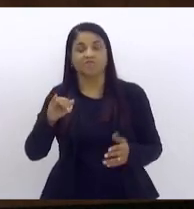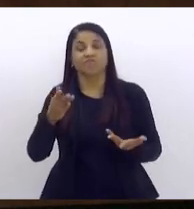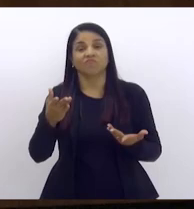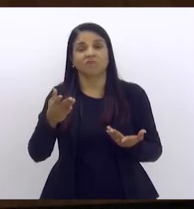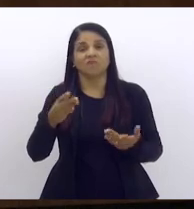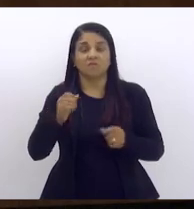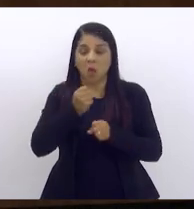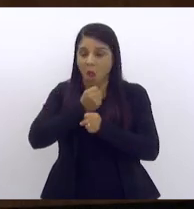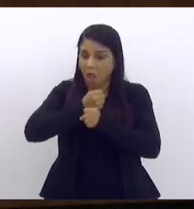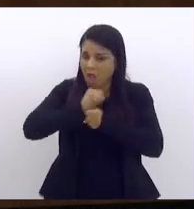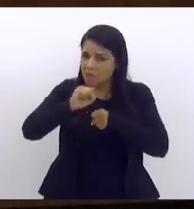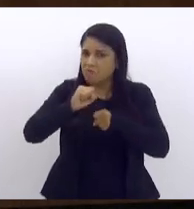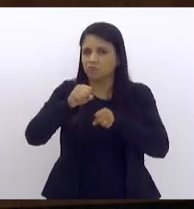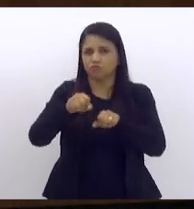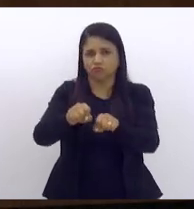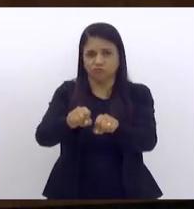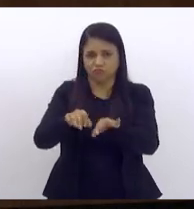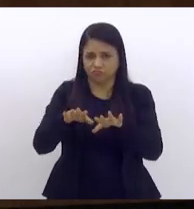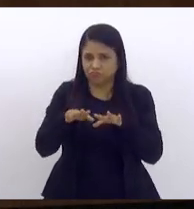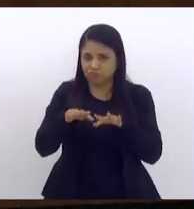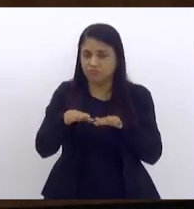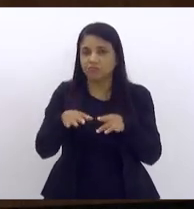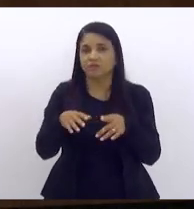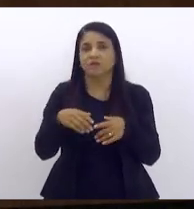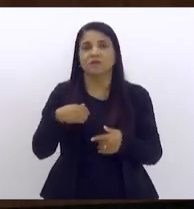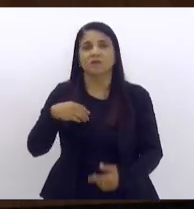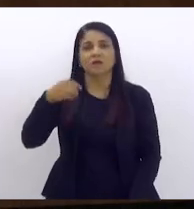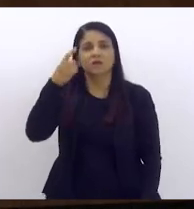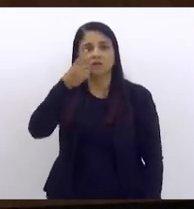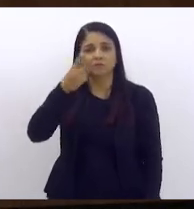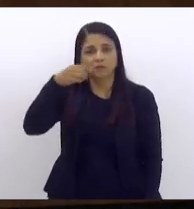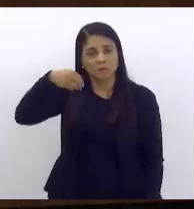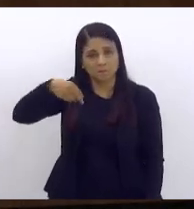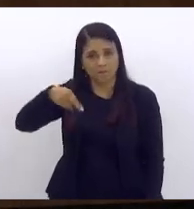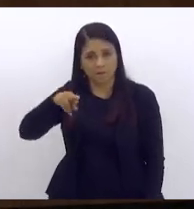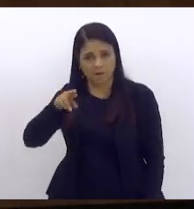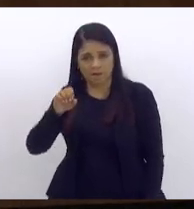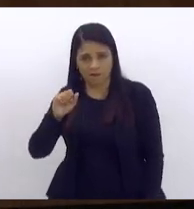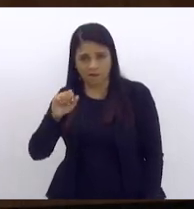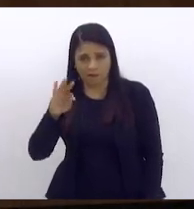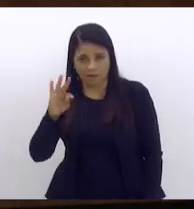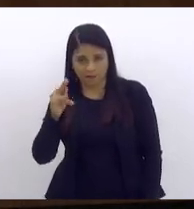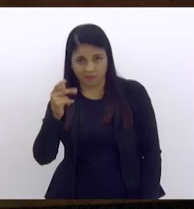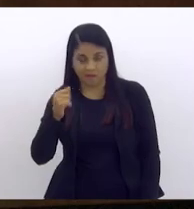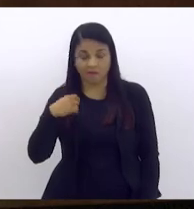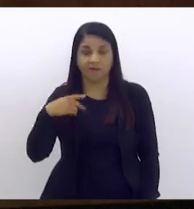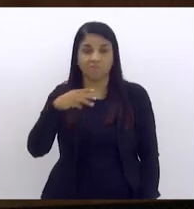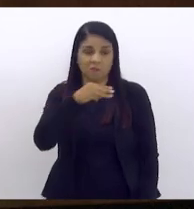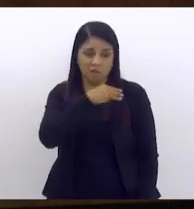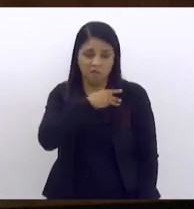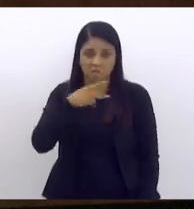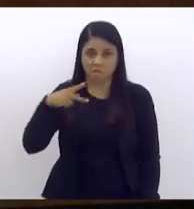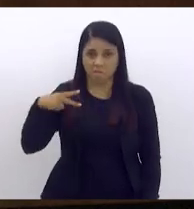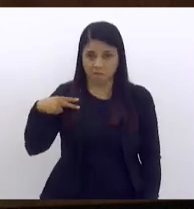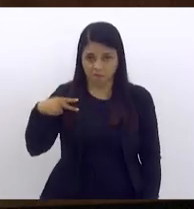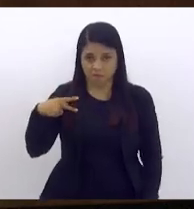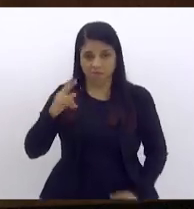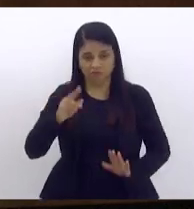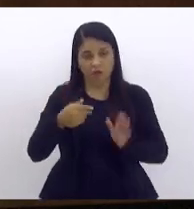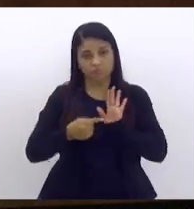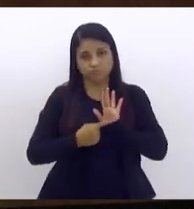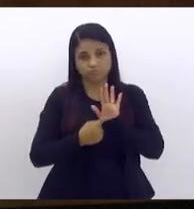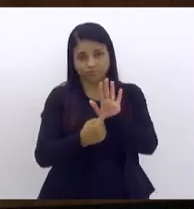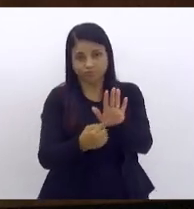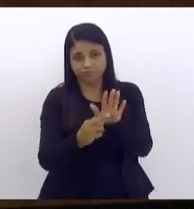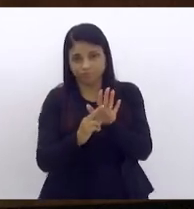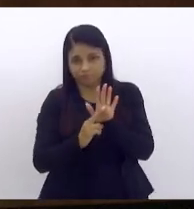disse o deputado Luiz Paulo, né, a deputada Mata Rocha já entrou com uma representação ao MP, mas Vossa Excelência foi muito feliz quando disse que esse